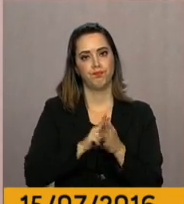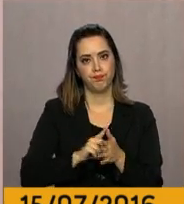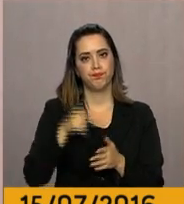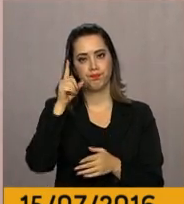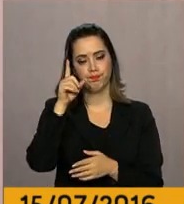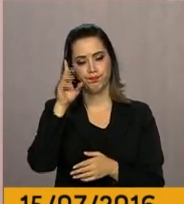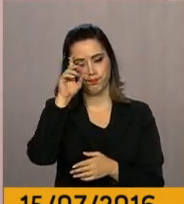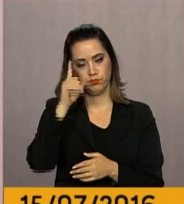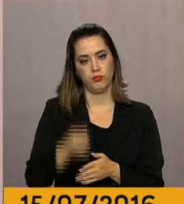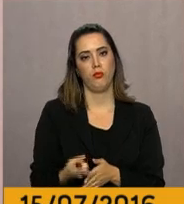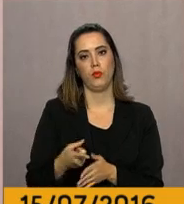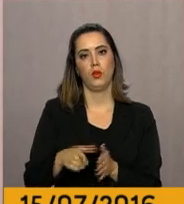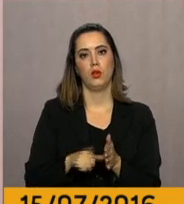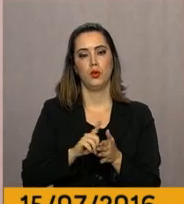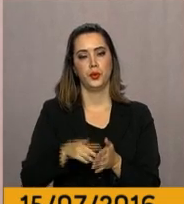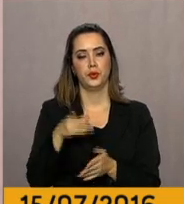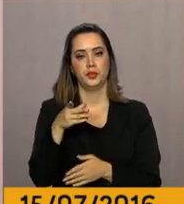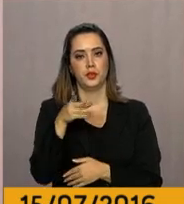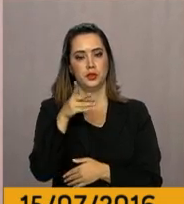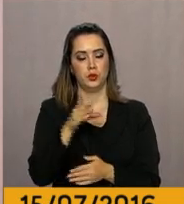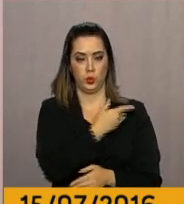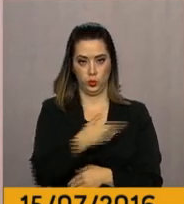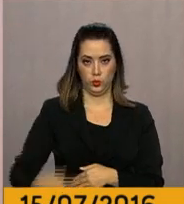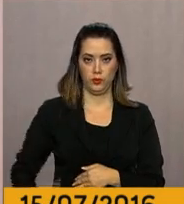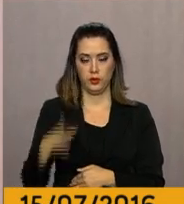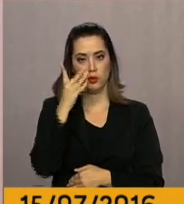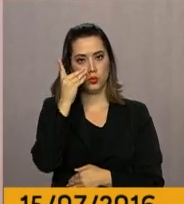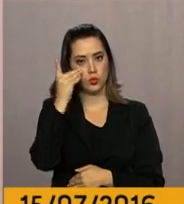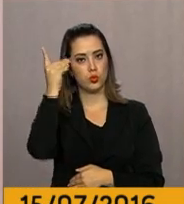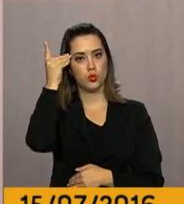pelo governo da presidente Dilma e a equipe